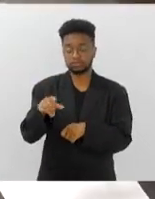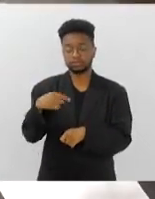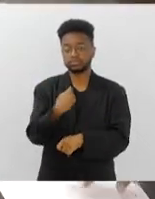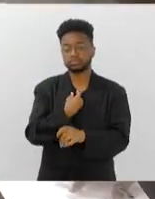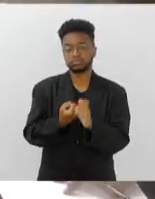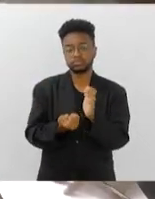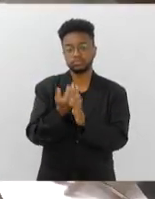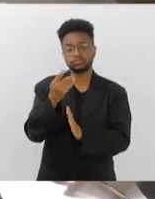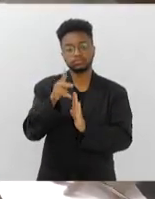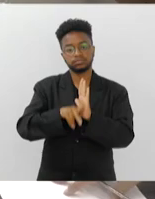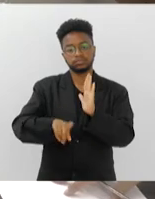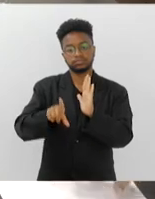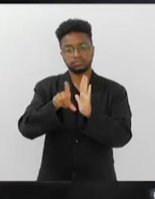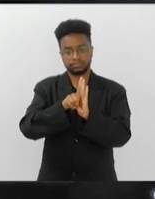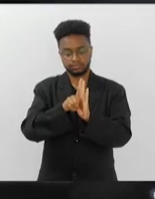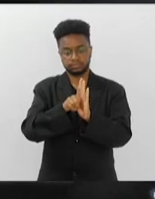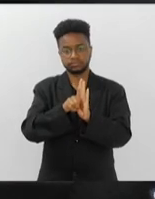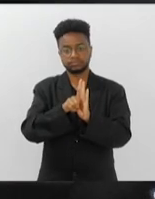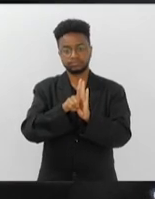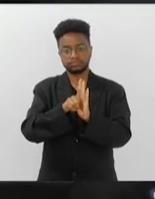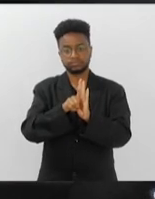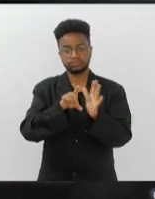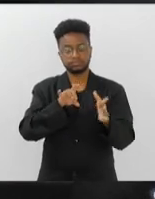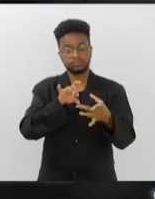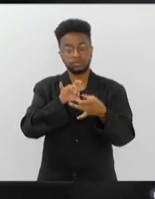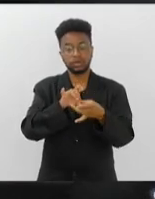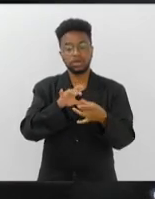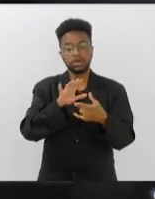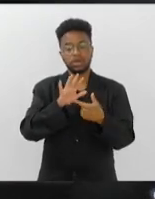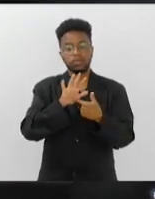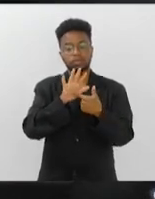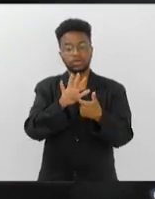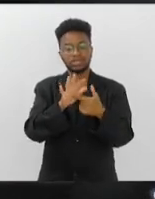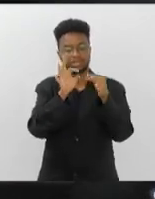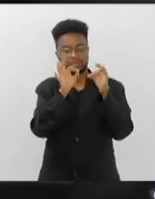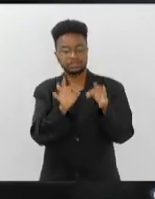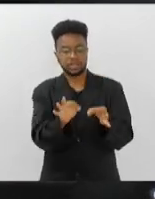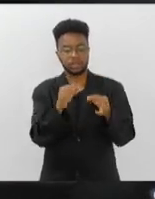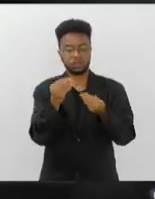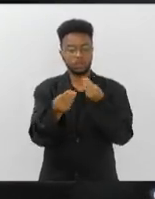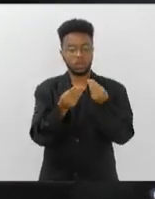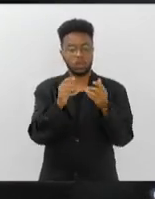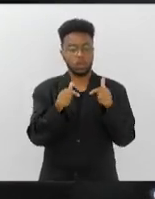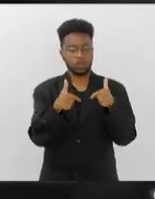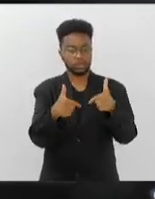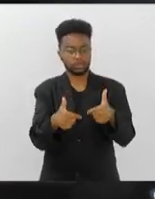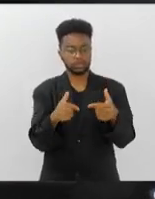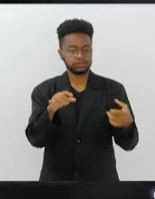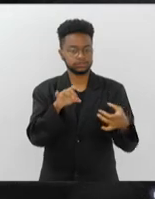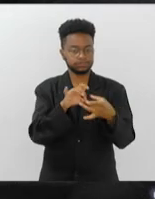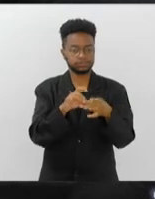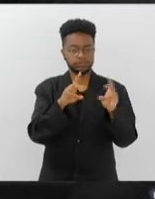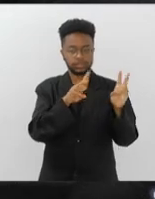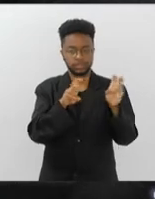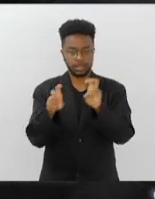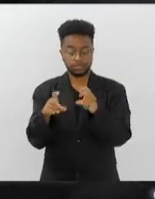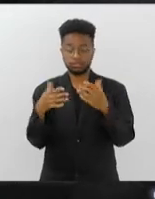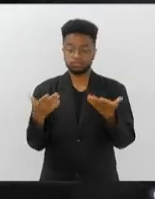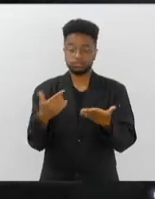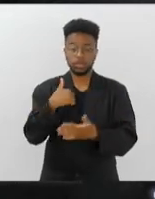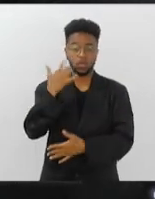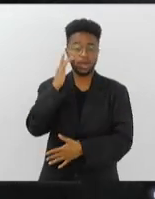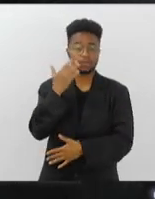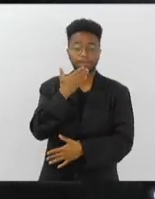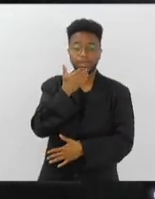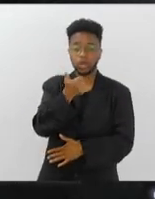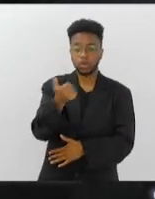leis, exatamente, ser mais preciso no tema. Acho que isso é muito melhor do